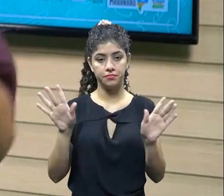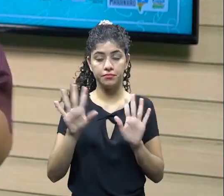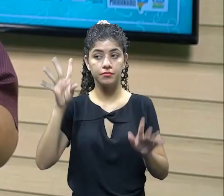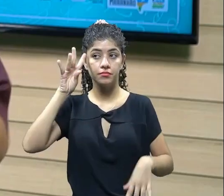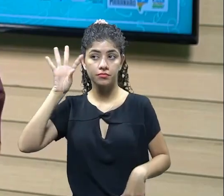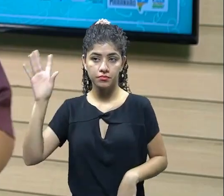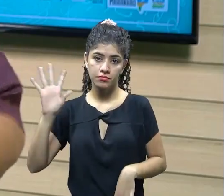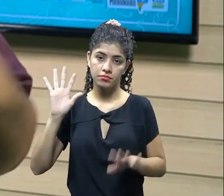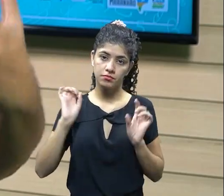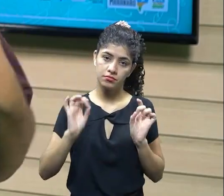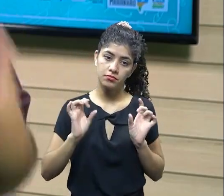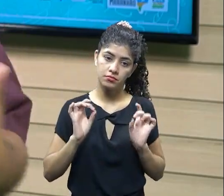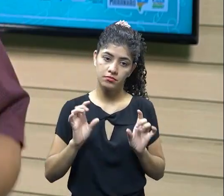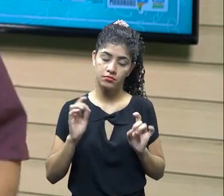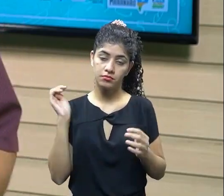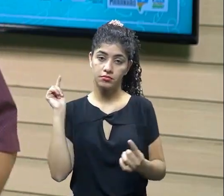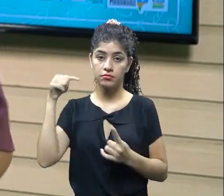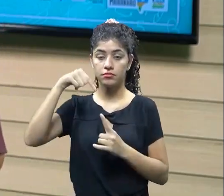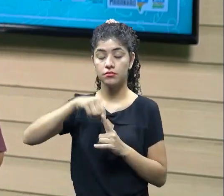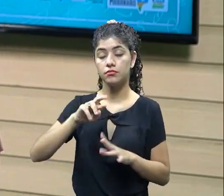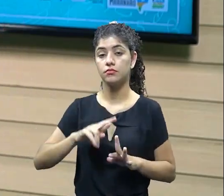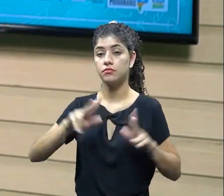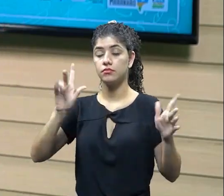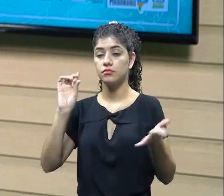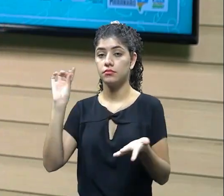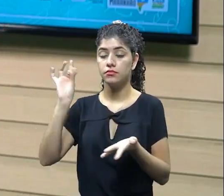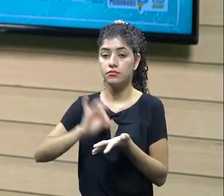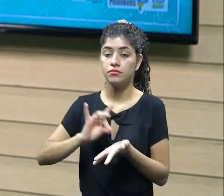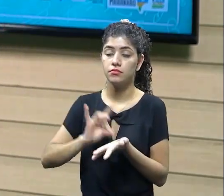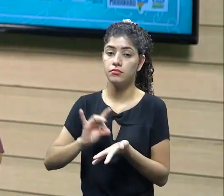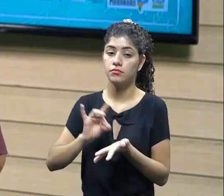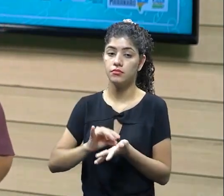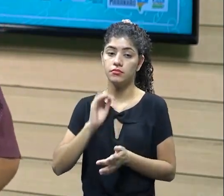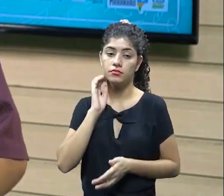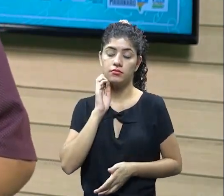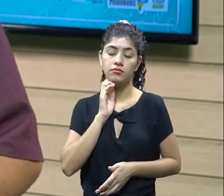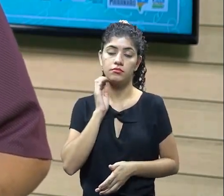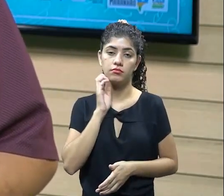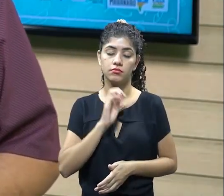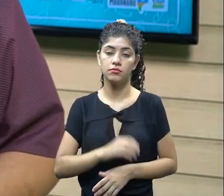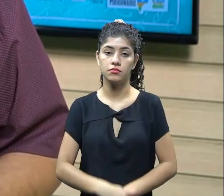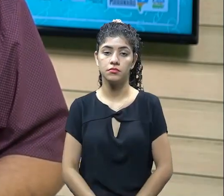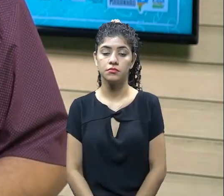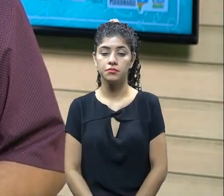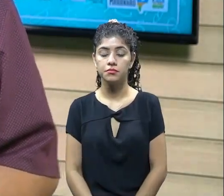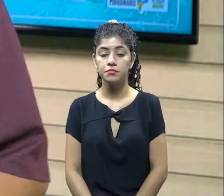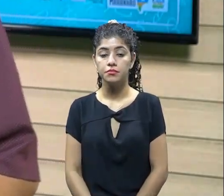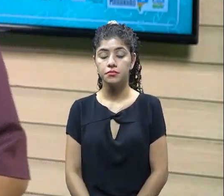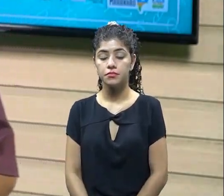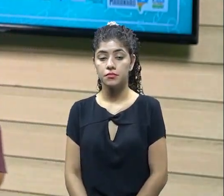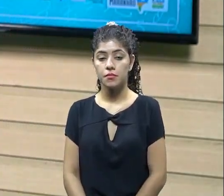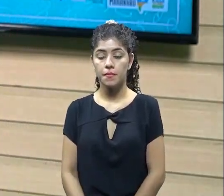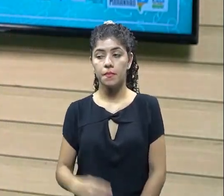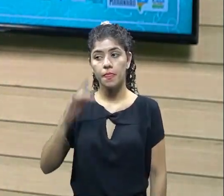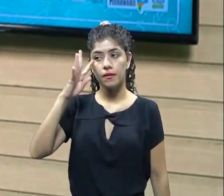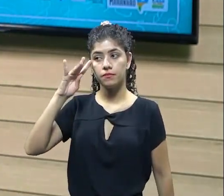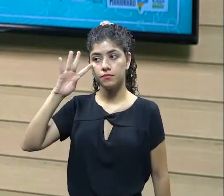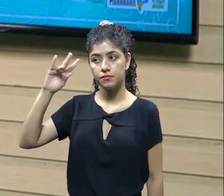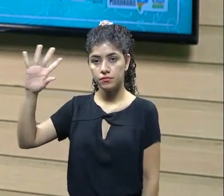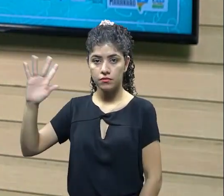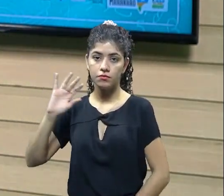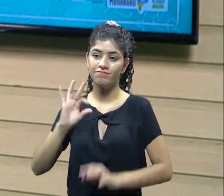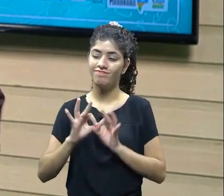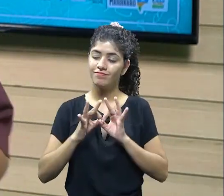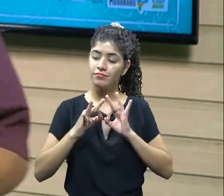ela é um sonho. Objetivo não é sonho, tá bom? A visão pode estar mais ligado ao sonho, uma coisa muito distante ainda, fora